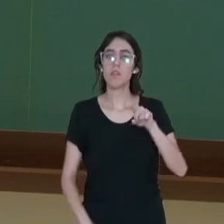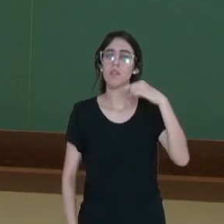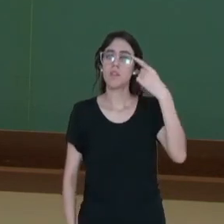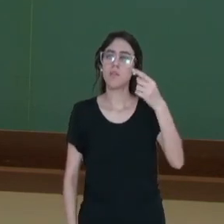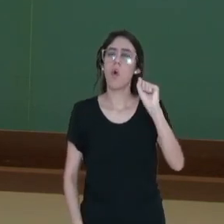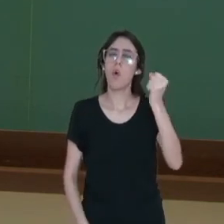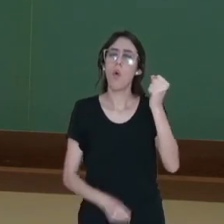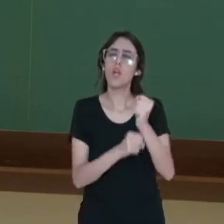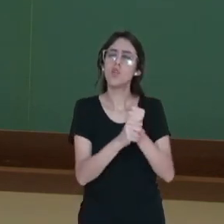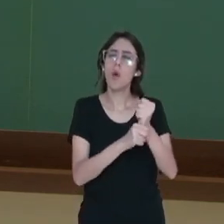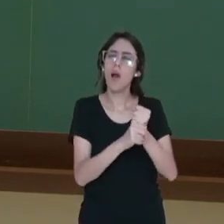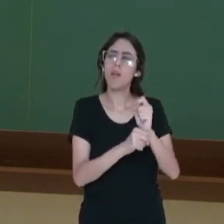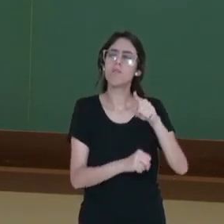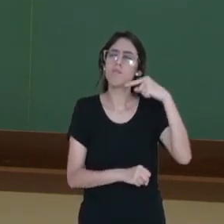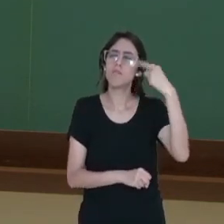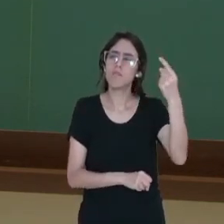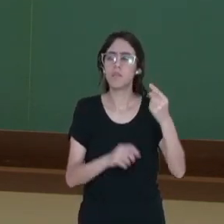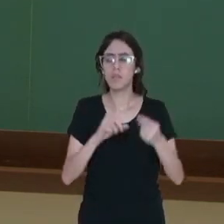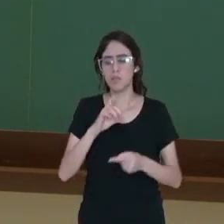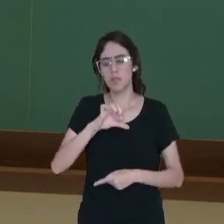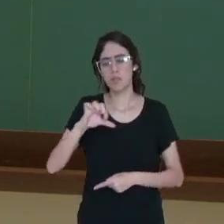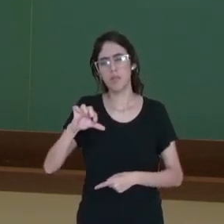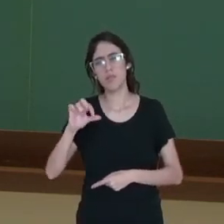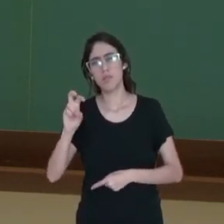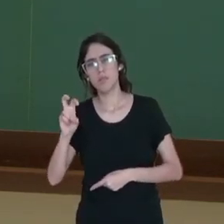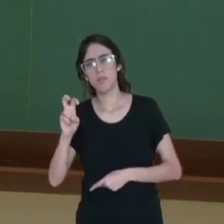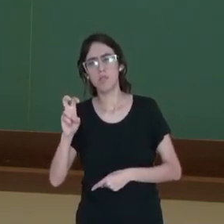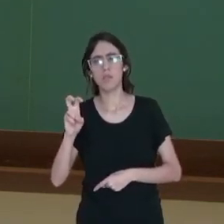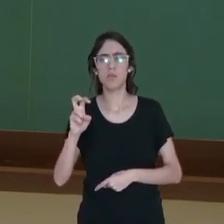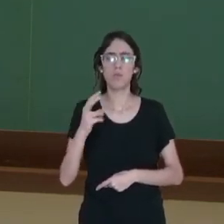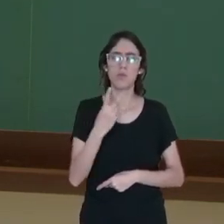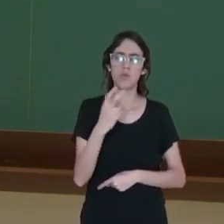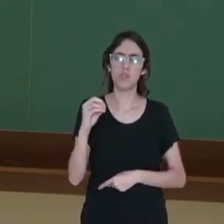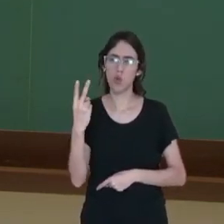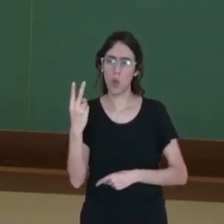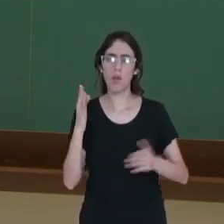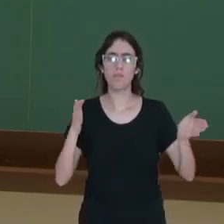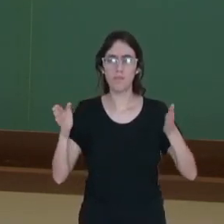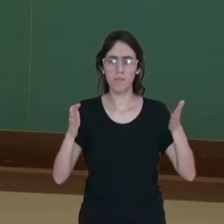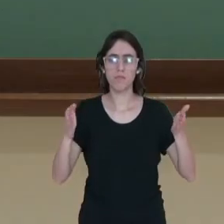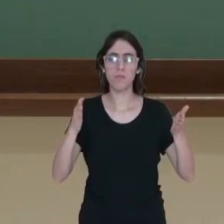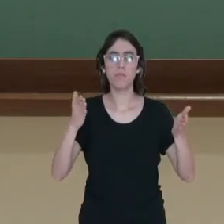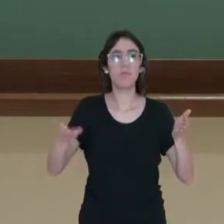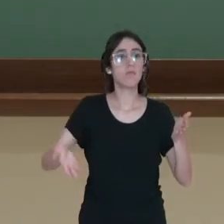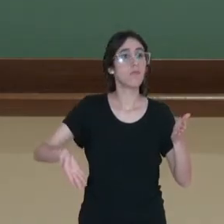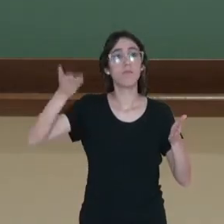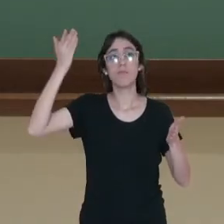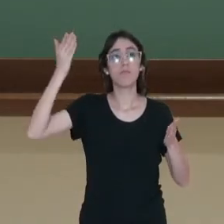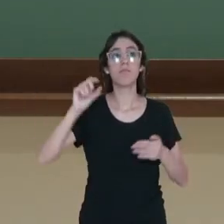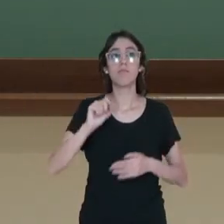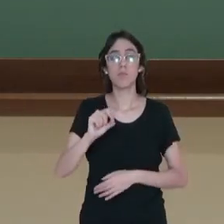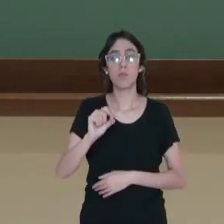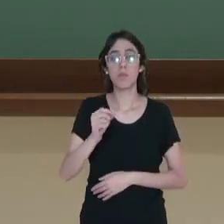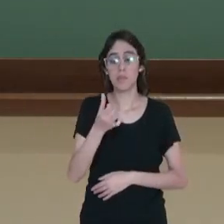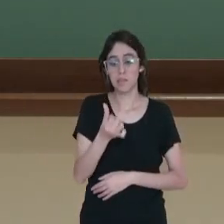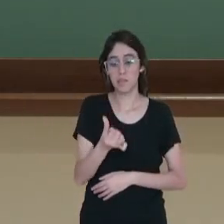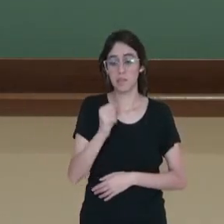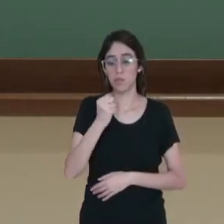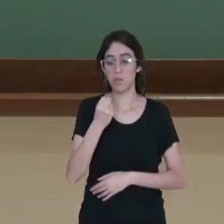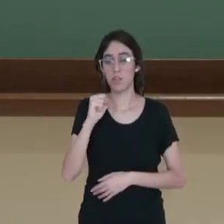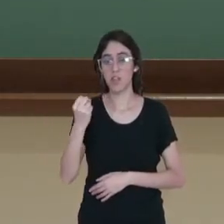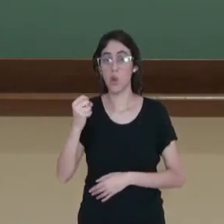Henrique Cardoso, entre 1995 e 2002, esse número tinha subido para 688